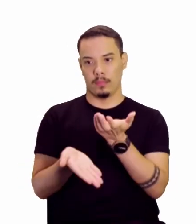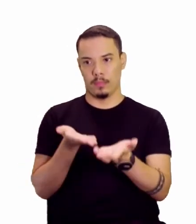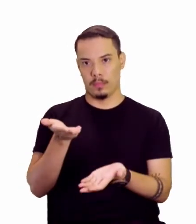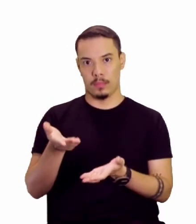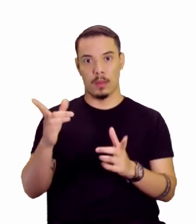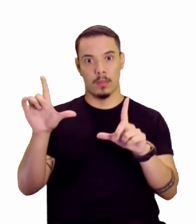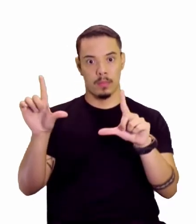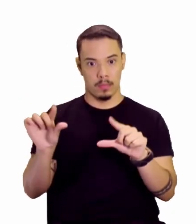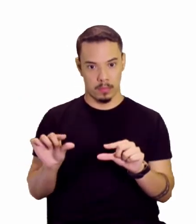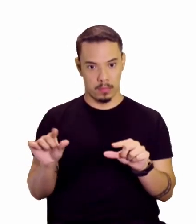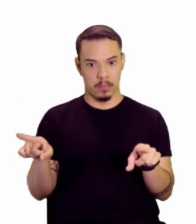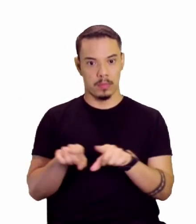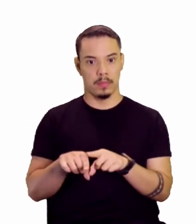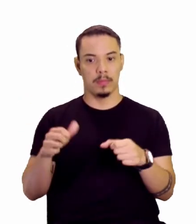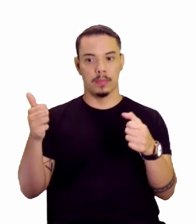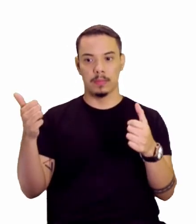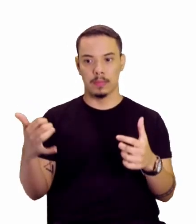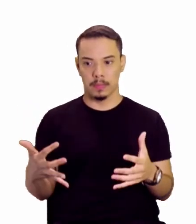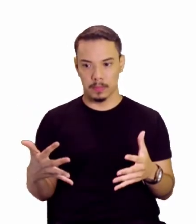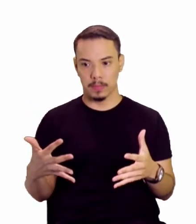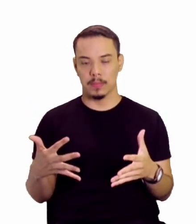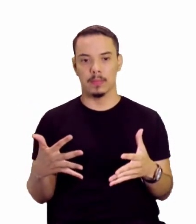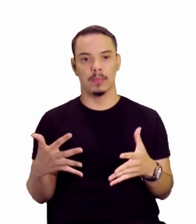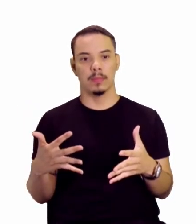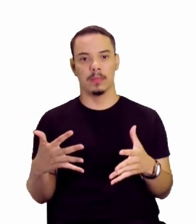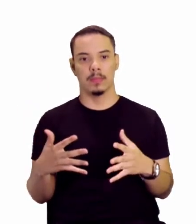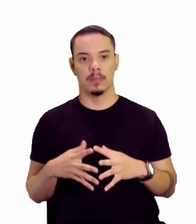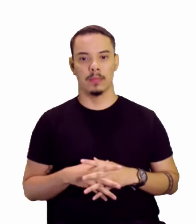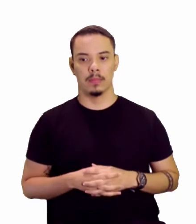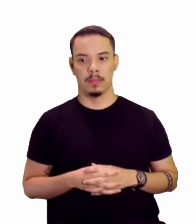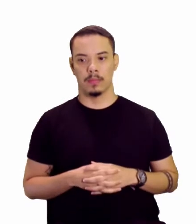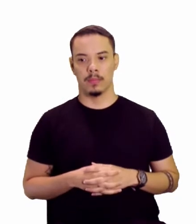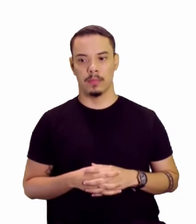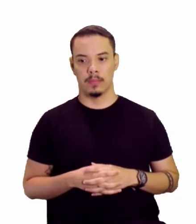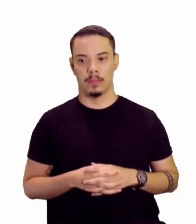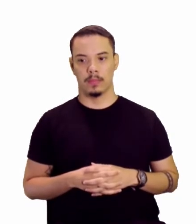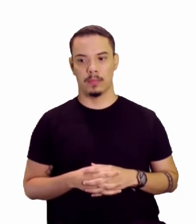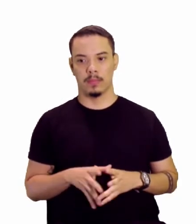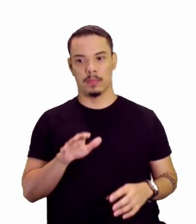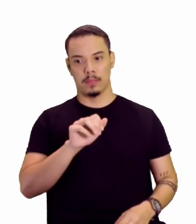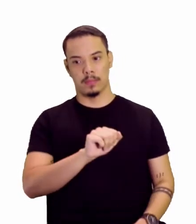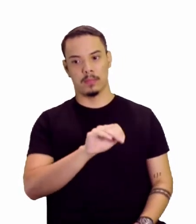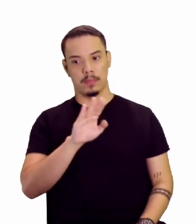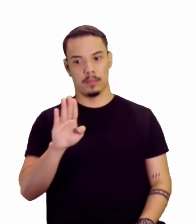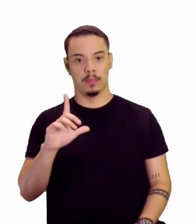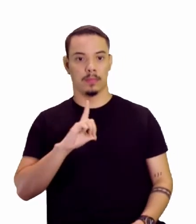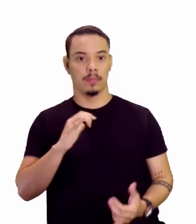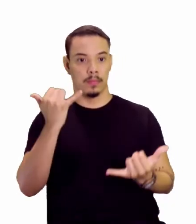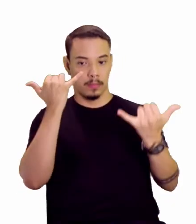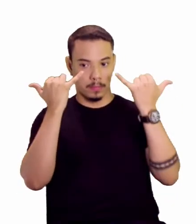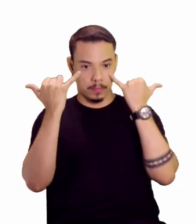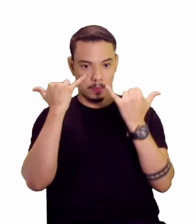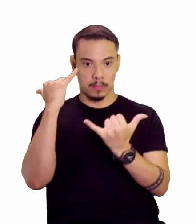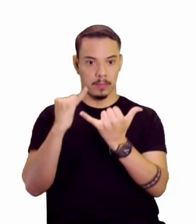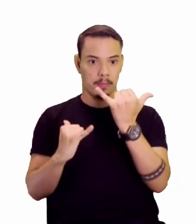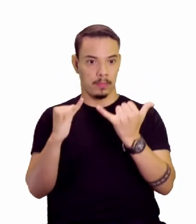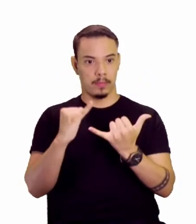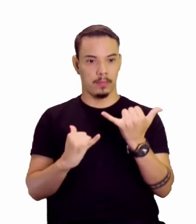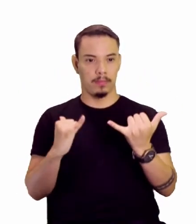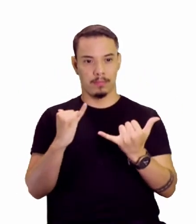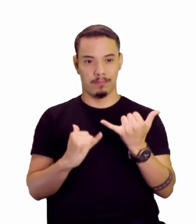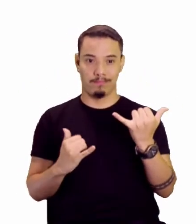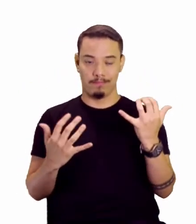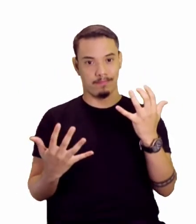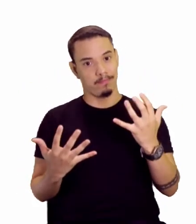que ser menor. Isso fala tanto aqui quanto aqui, ok? Então, aqui na A e na B nós temos informações similares, mas as duas primeiras